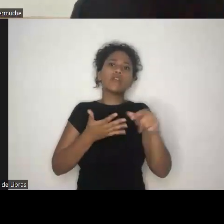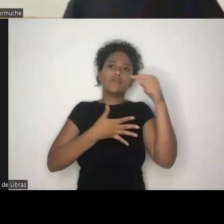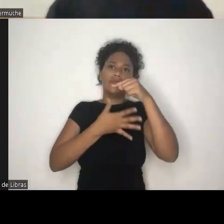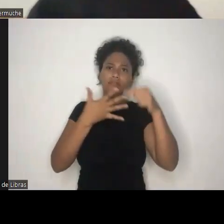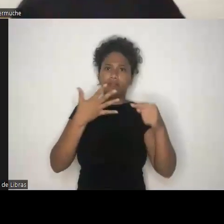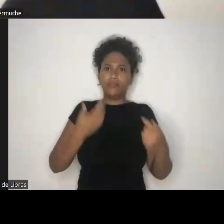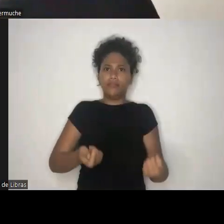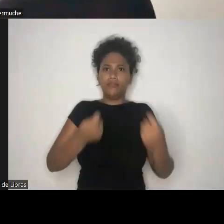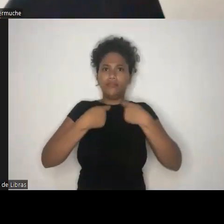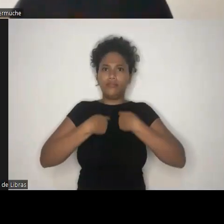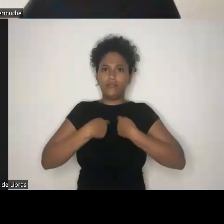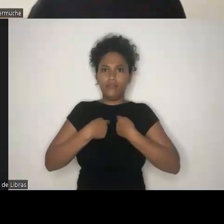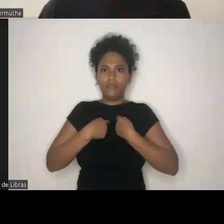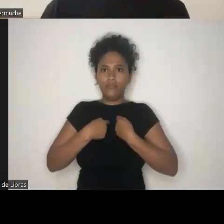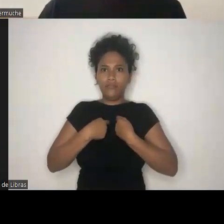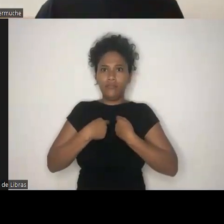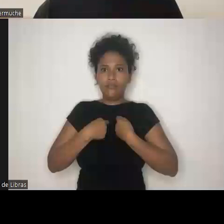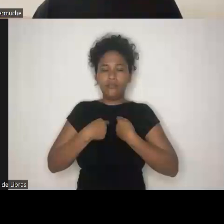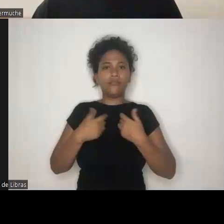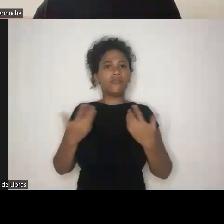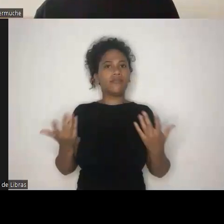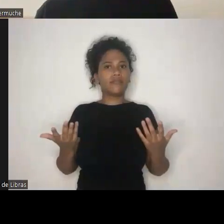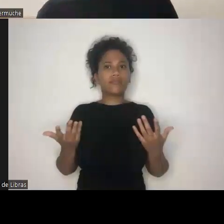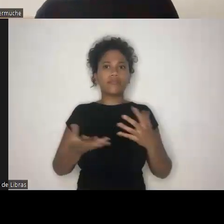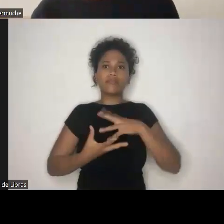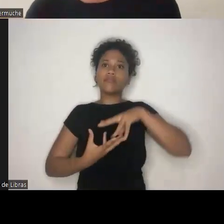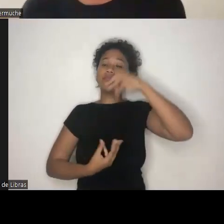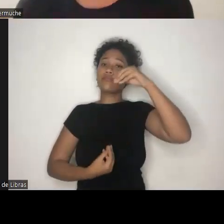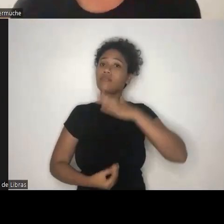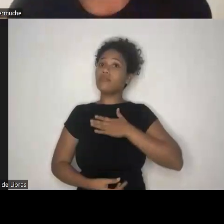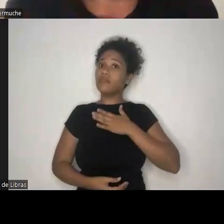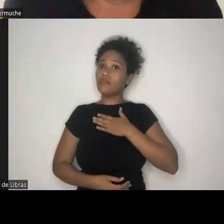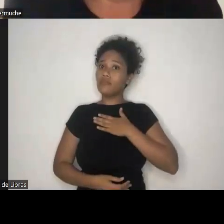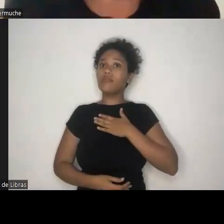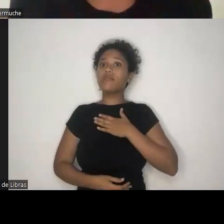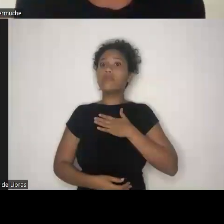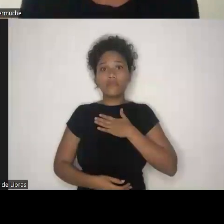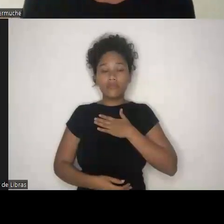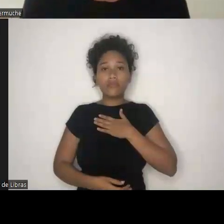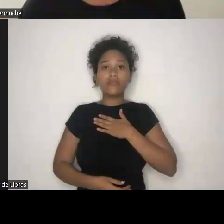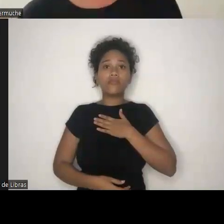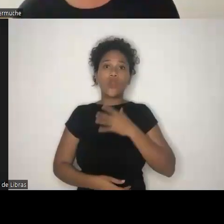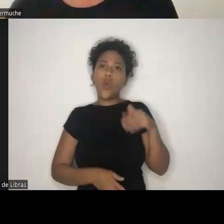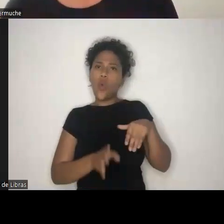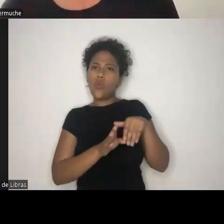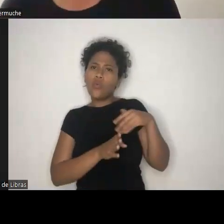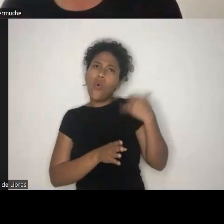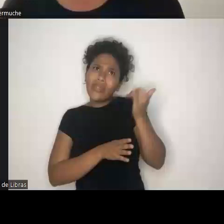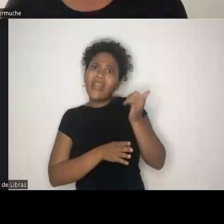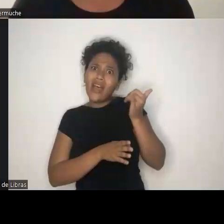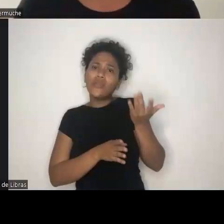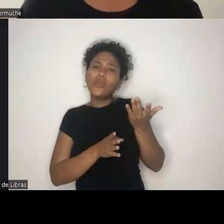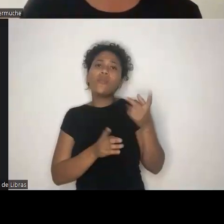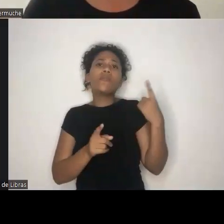levaram essa imersão espiritual e aí eu resolvi contando para vocês assim porque que eu cheguei